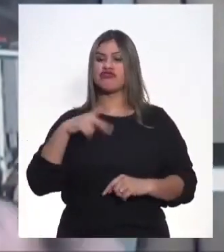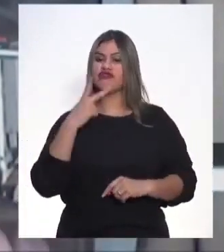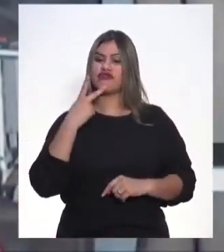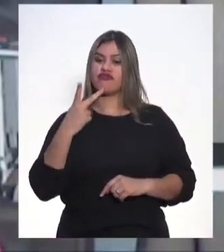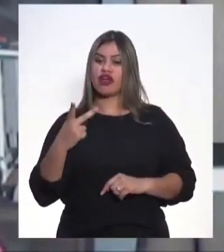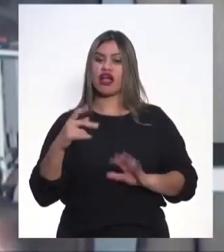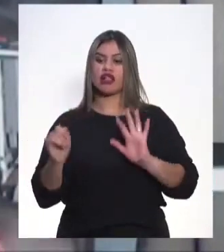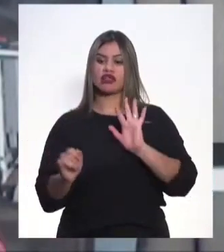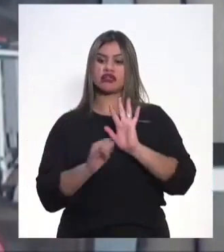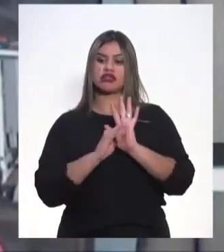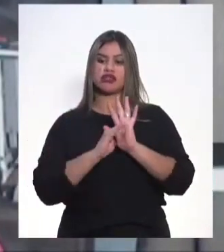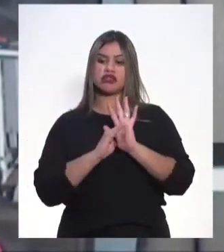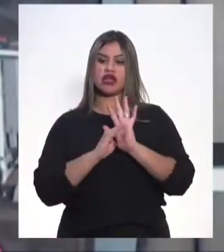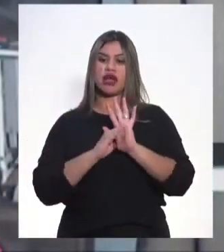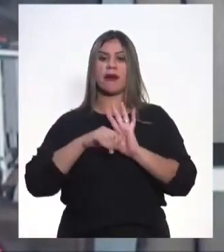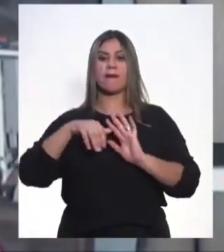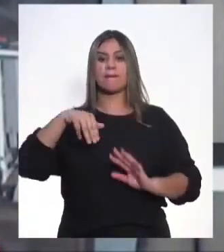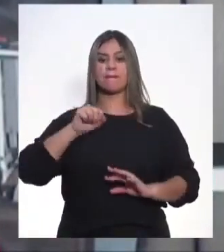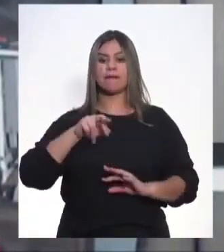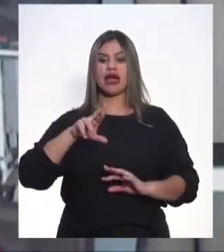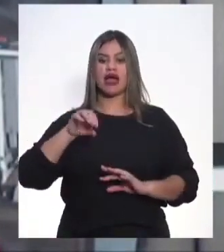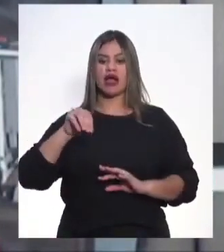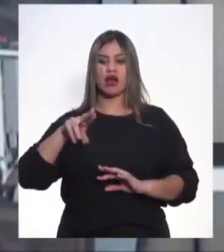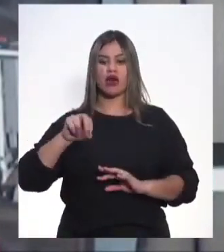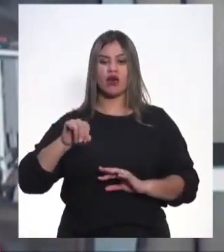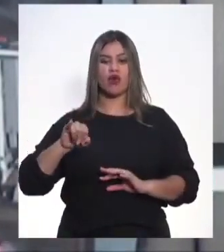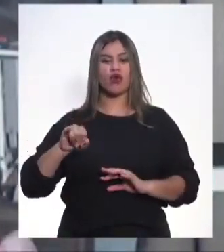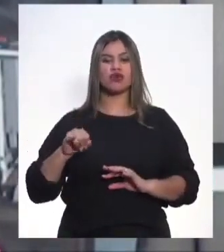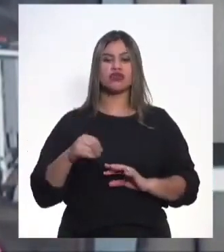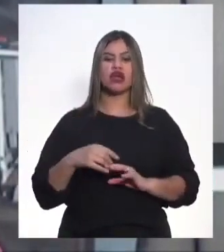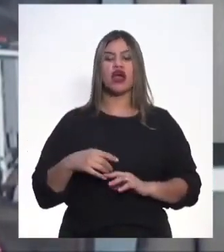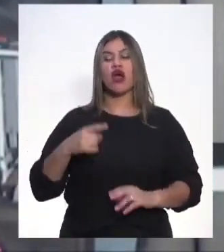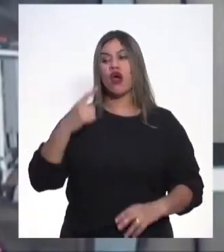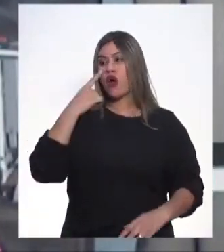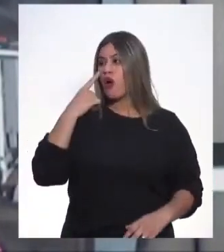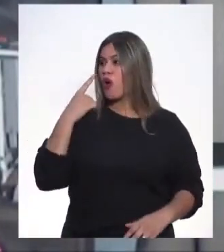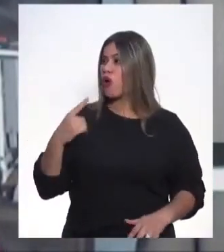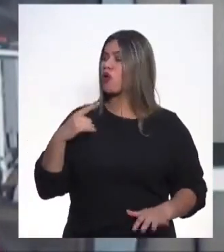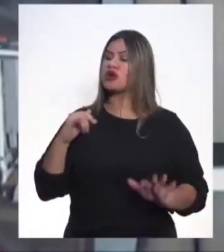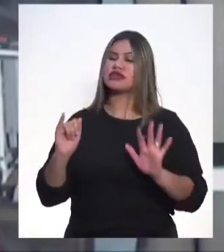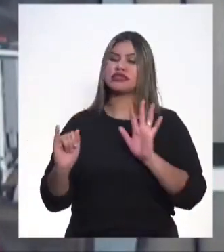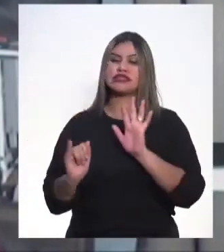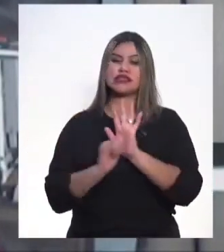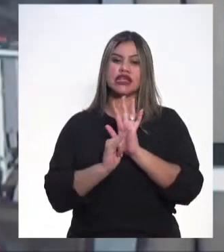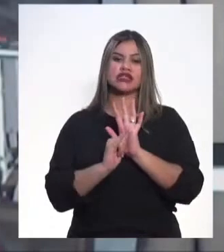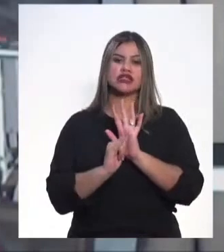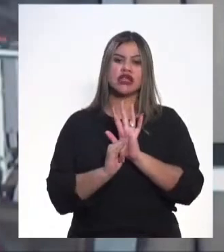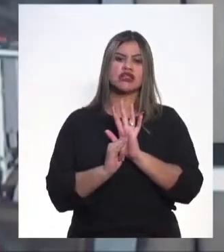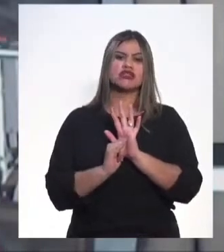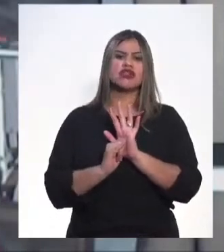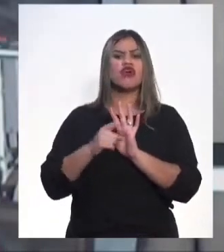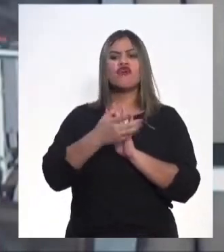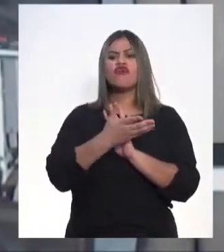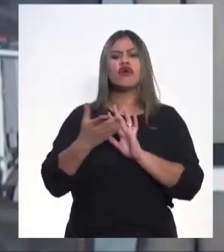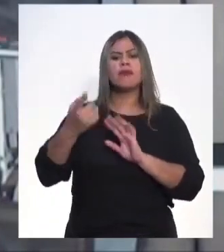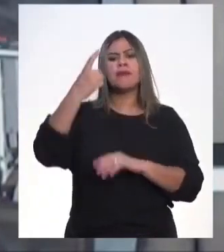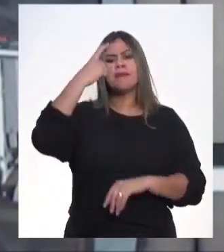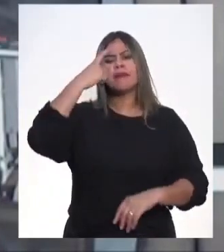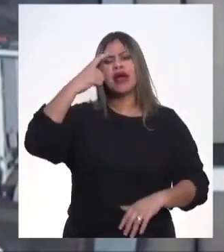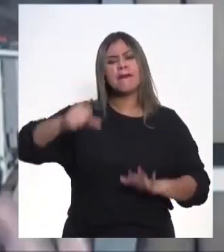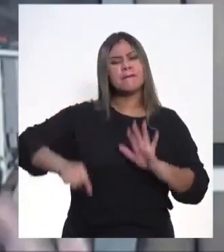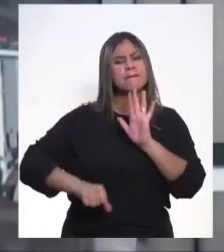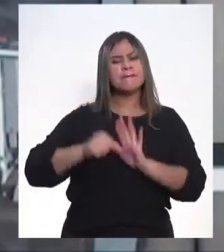sobre identidade, Marconi, quando você escuta assim, olha, identidade, sinceramente, qual é a primeira coisa,